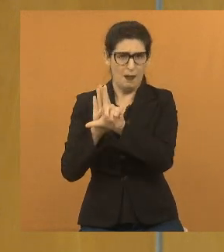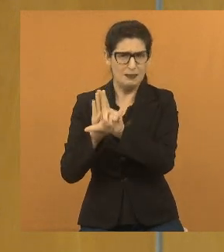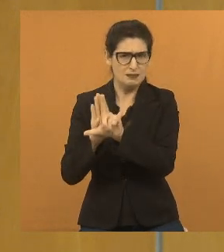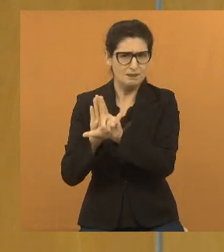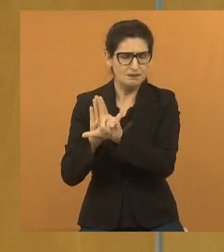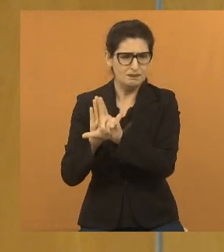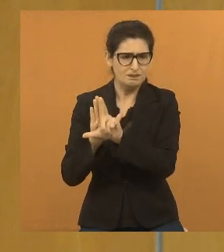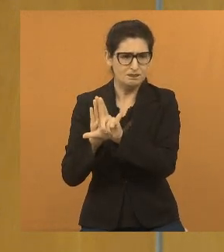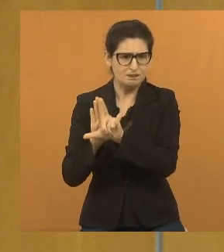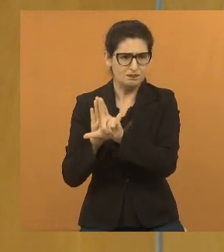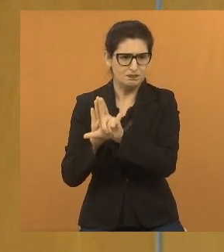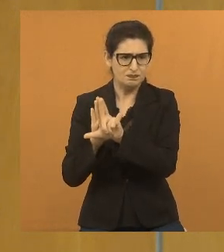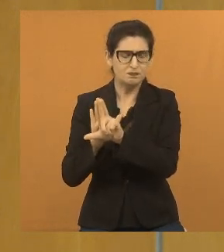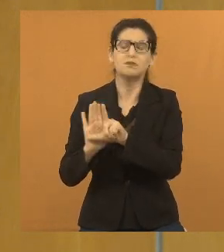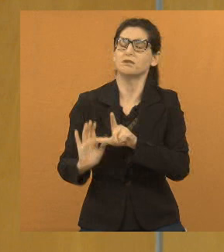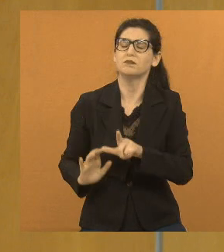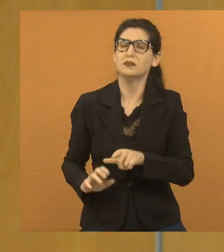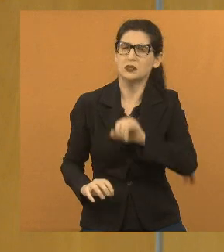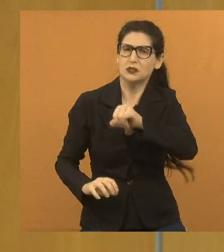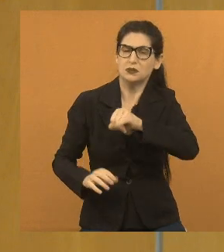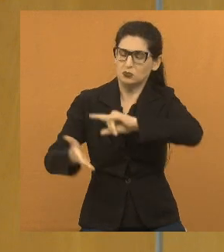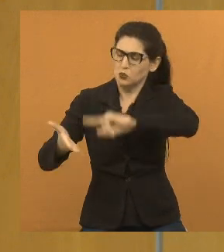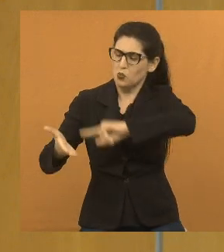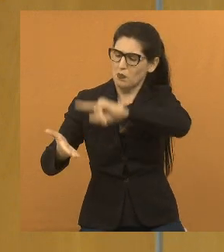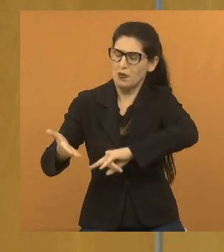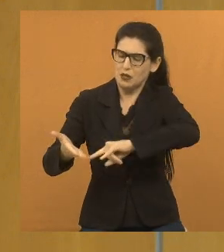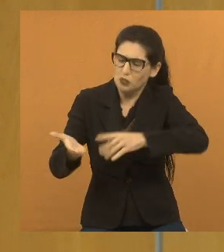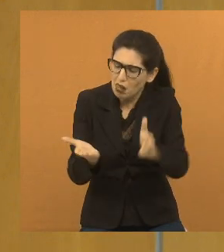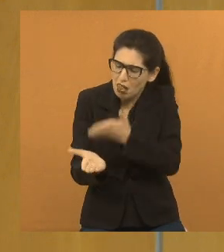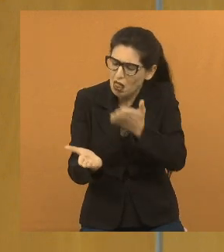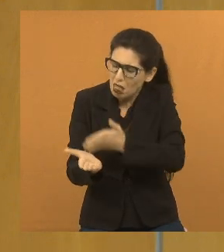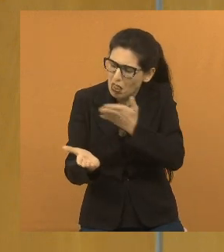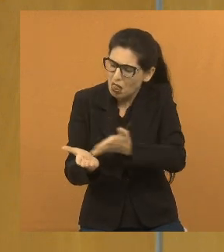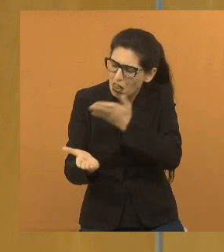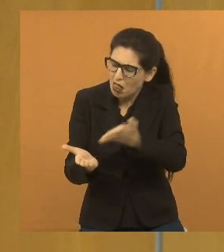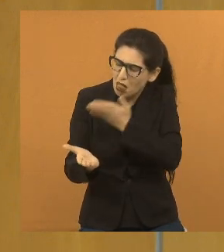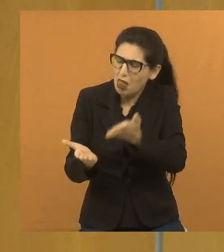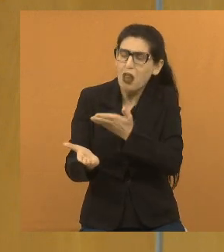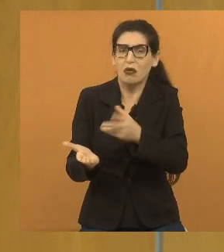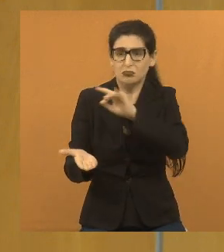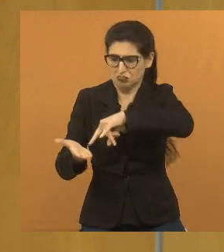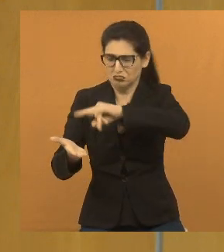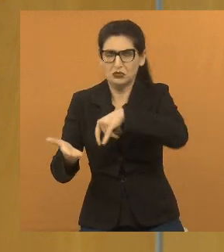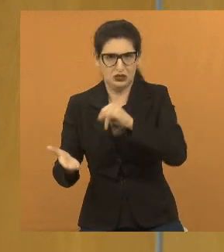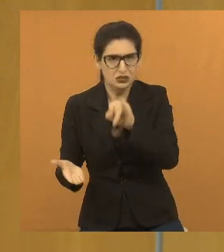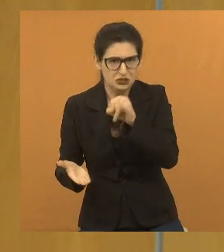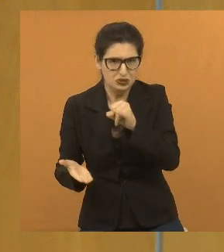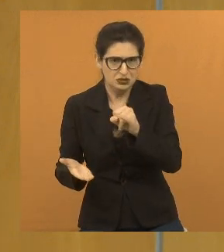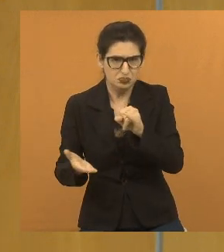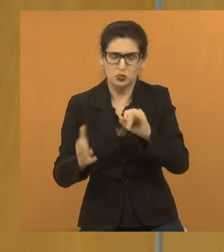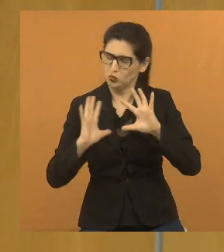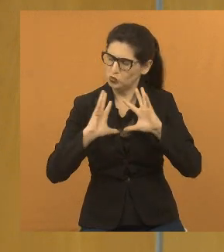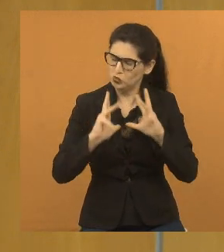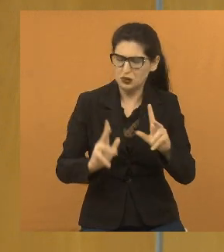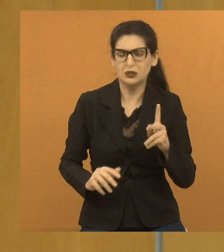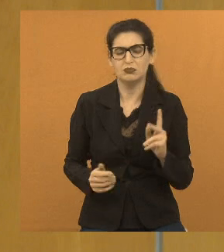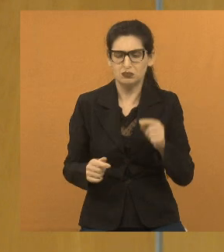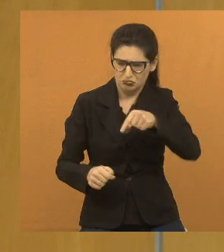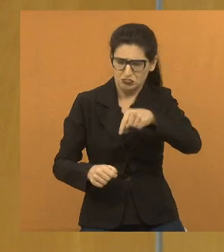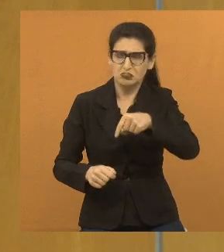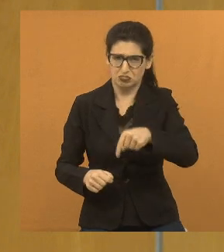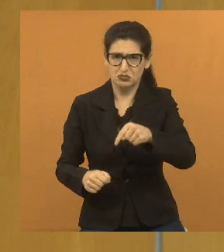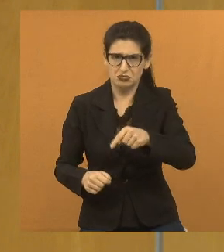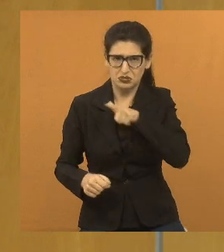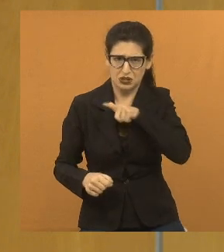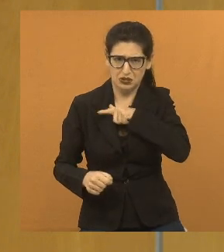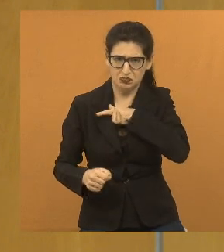encontram naquela mesa para consulta e ficarão disponíveis durante toda a audiência pública.